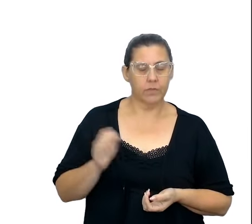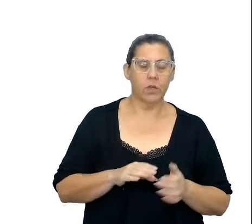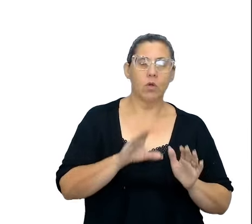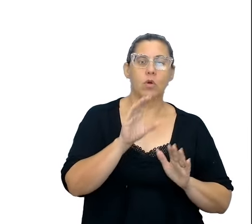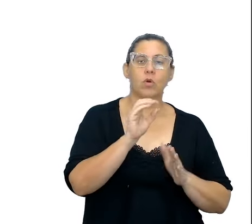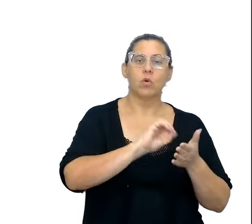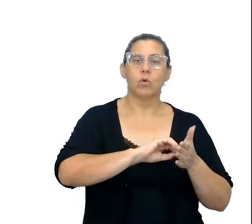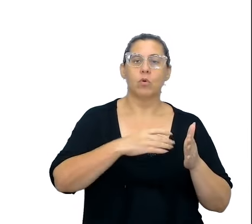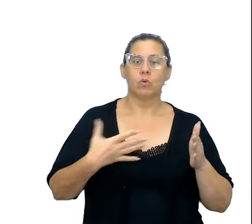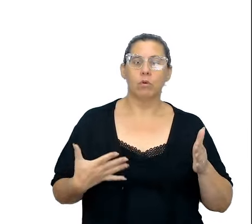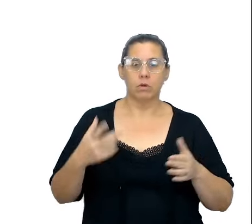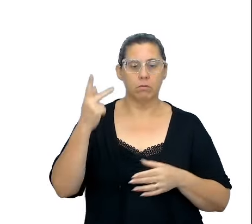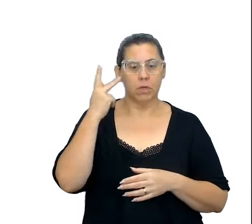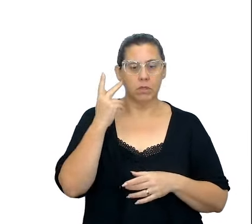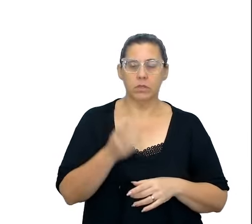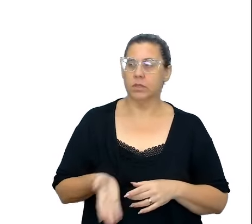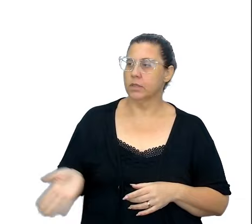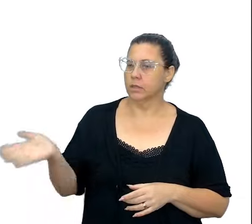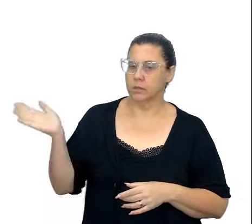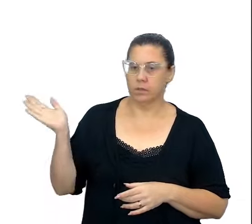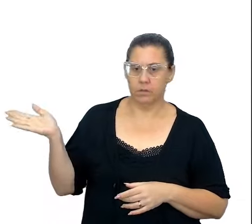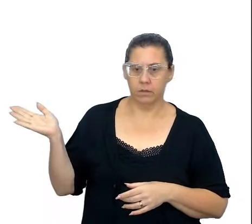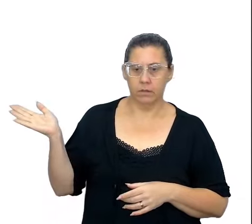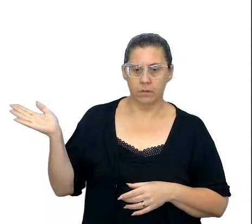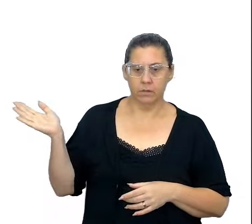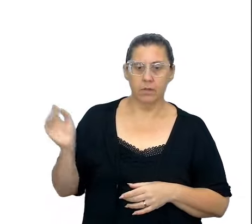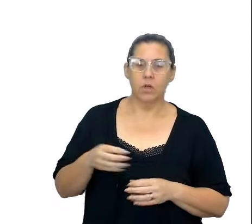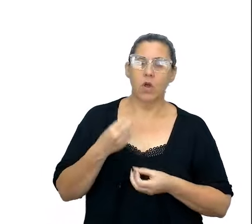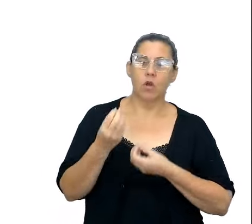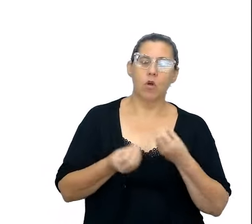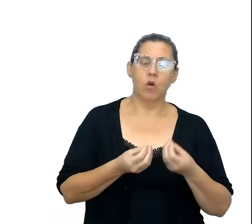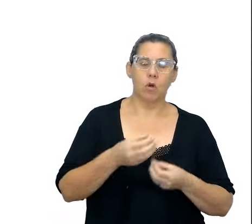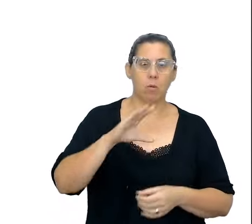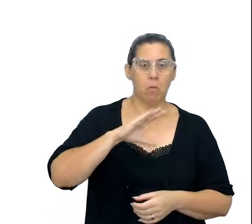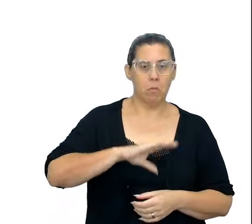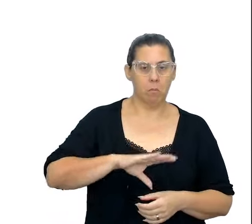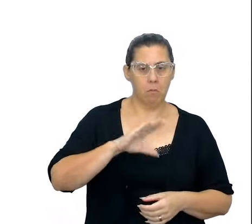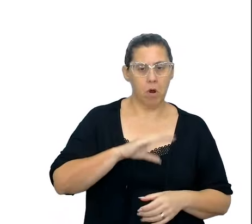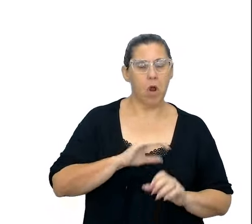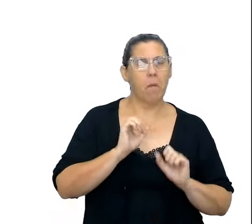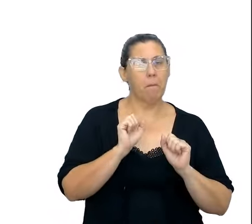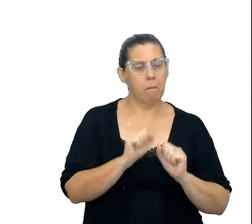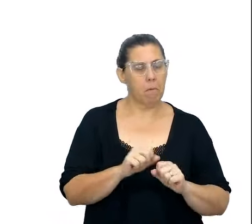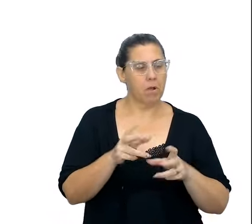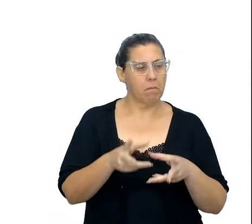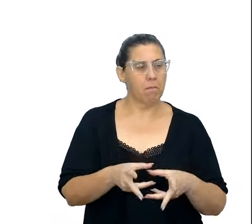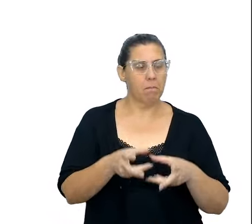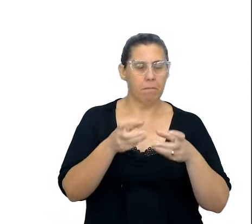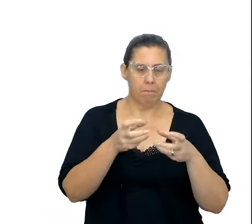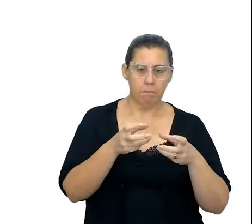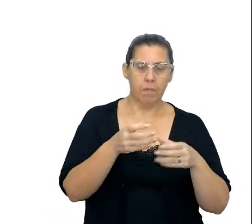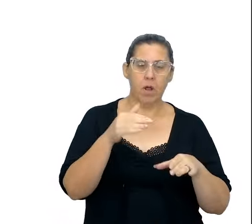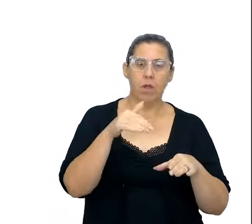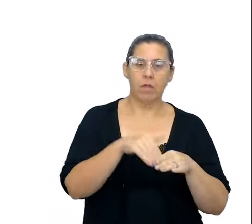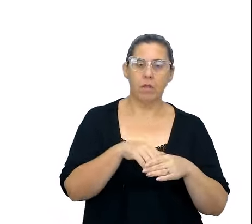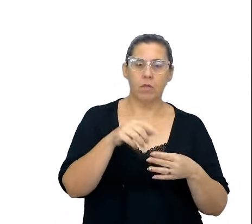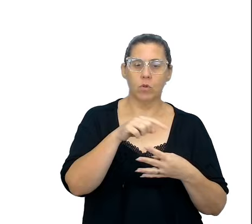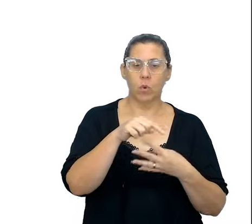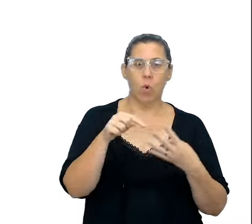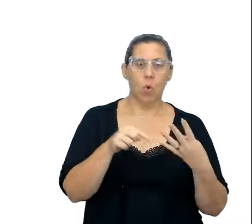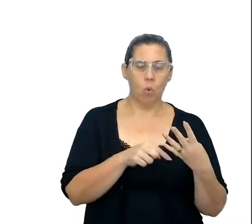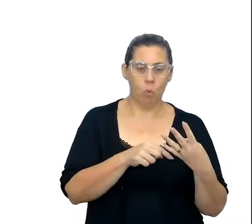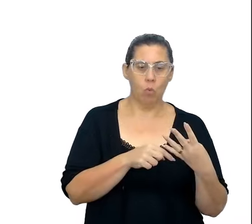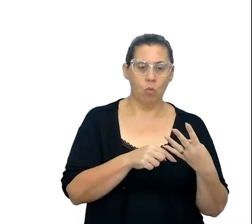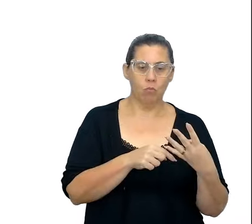paulista, e a gente tem, então, o esquema de como a língua portuguesa, né, ela pode ser vista dentro dos seus 4 eixos